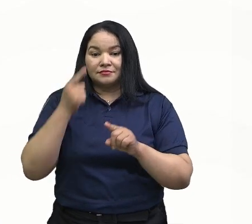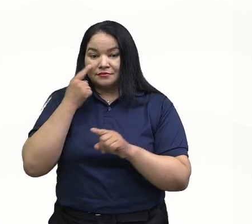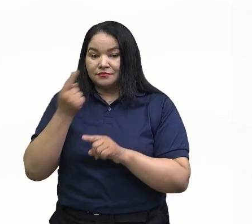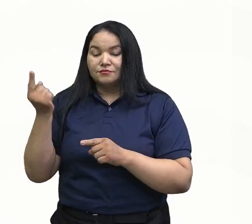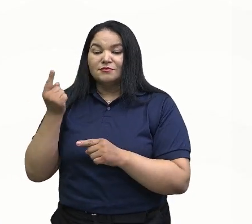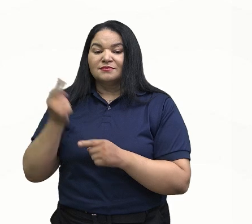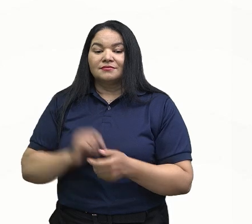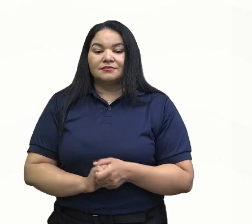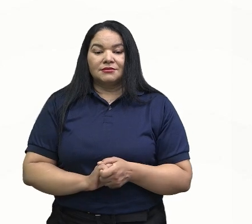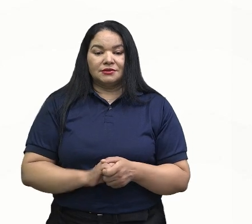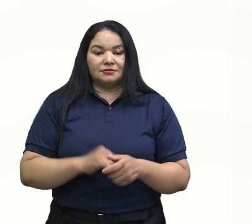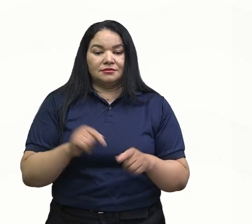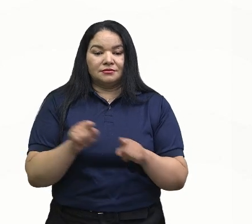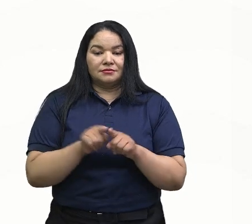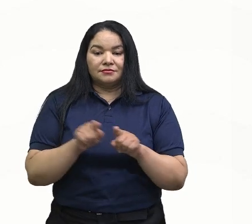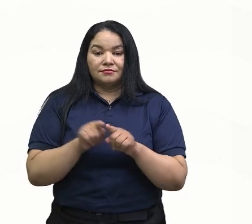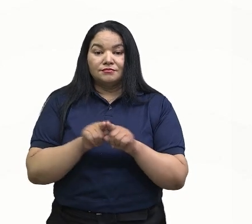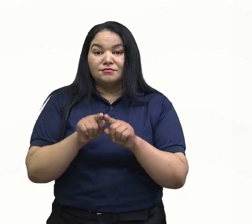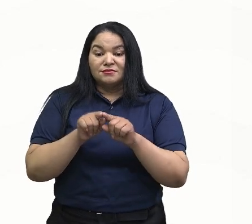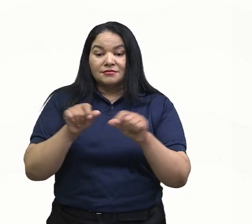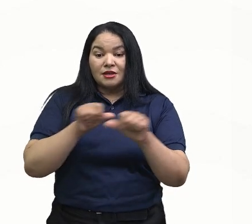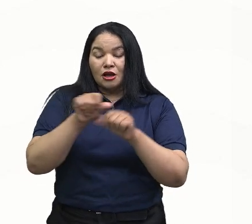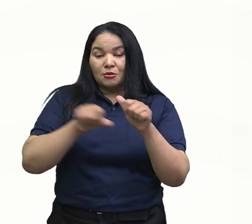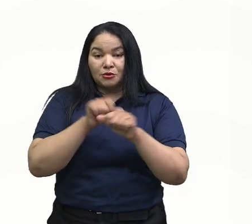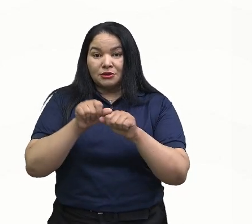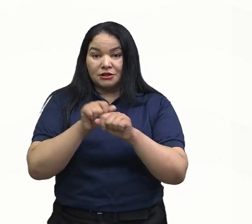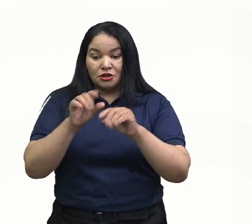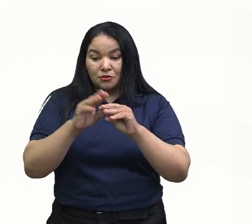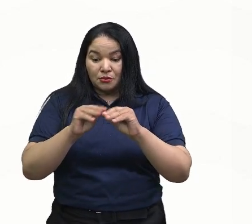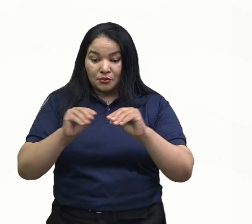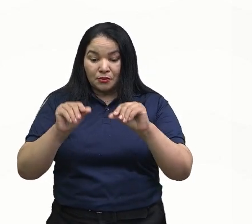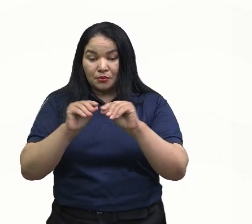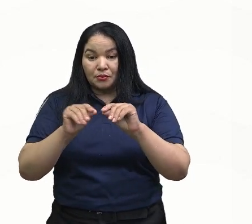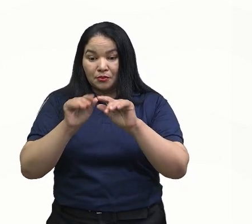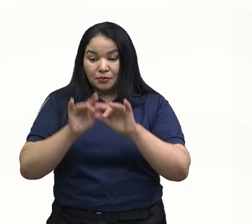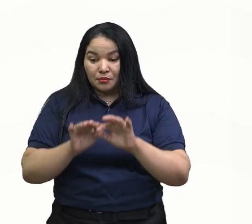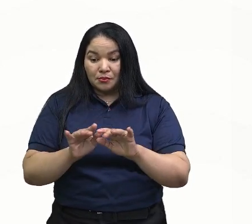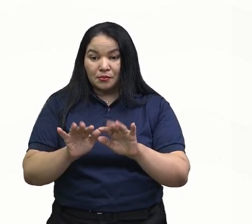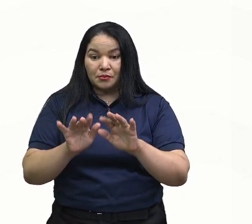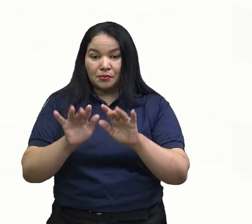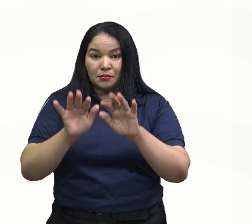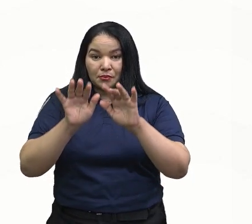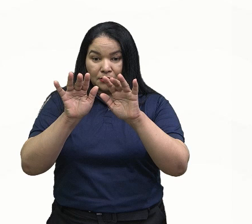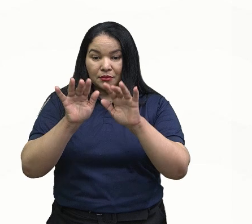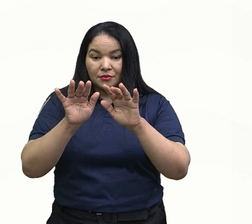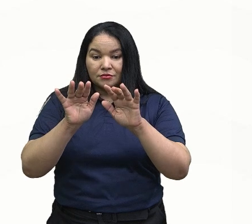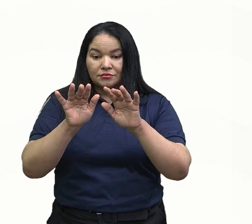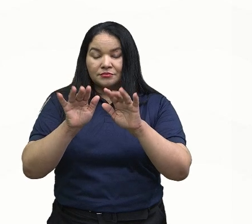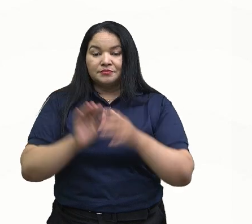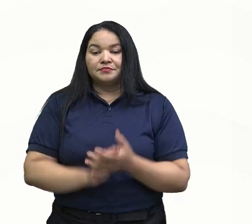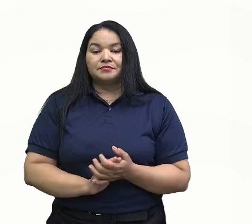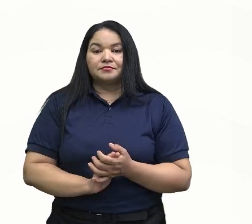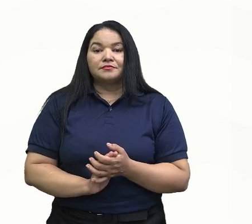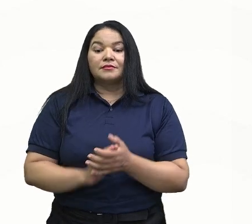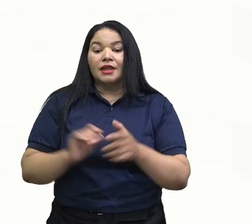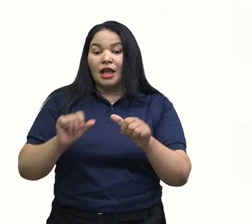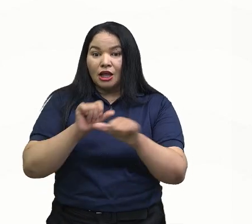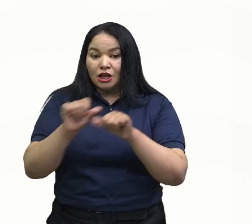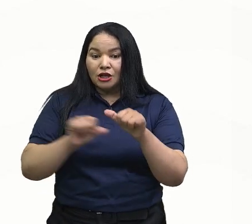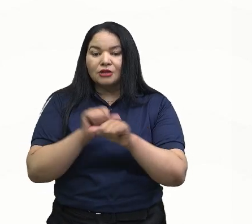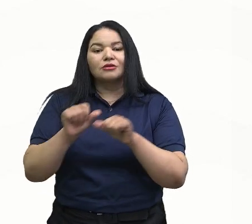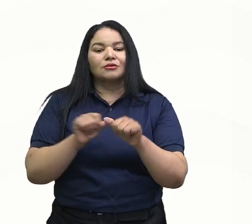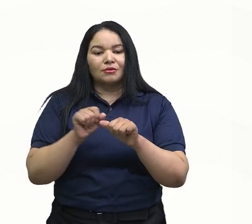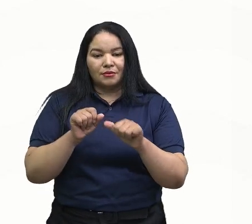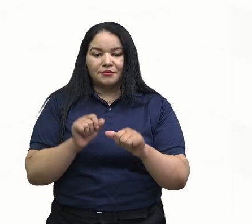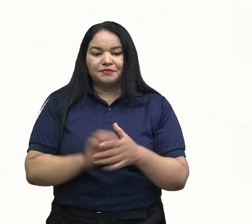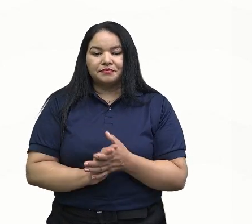vai ser a transição entre o estado líquido e o estado gasoso. Então é importante você lembrar que